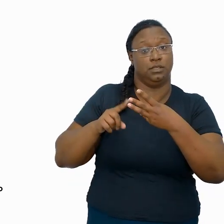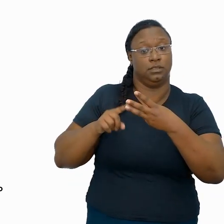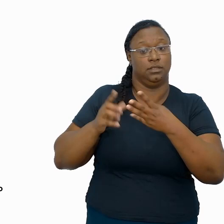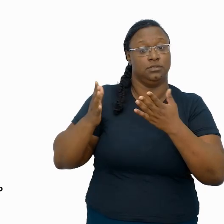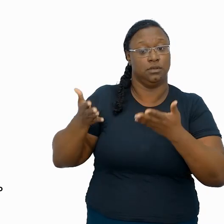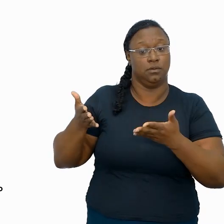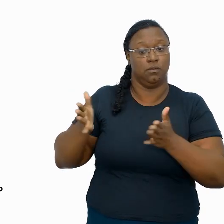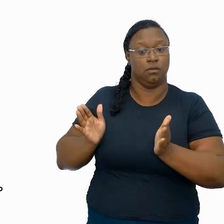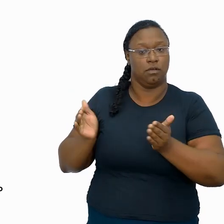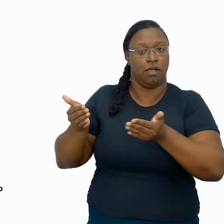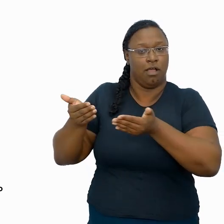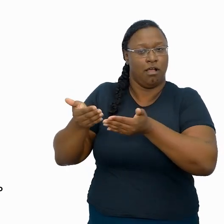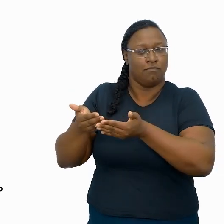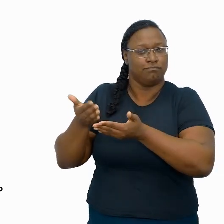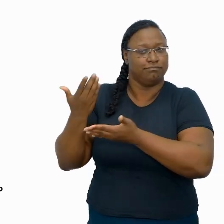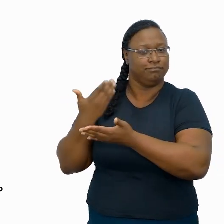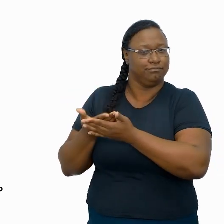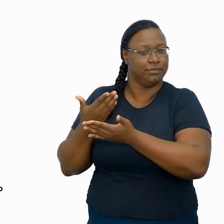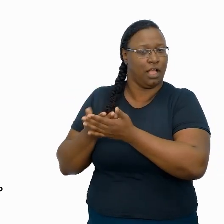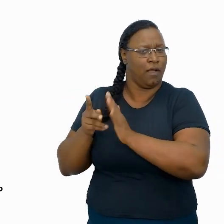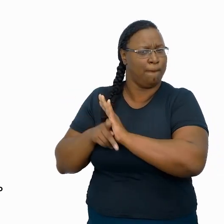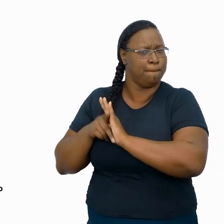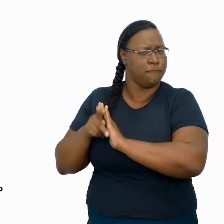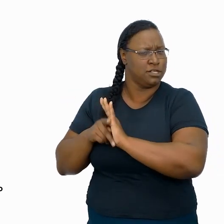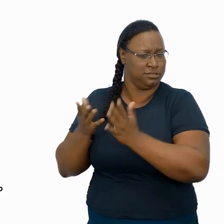atividade investigativa.